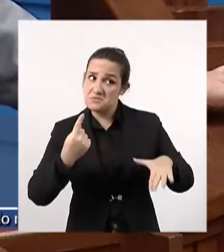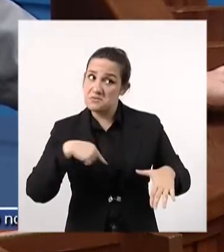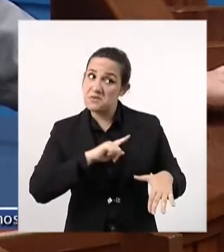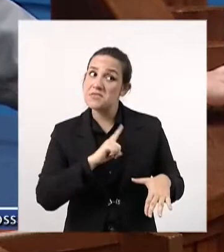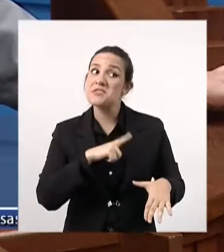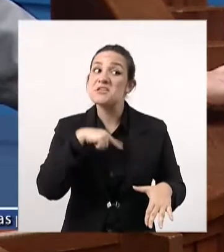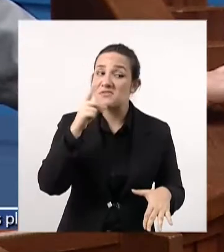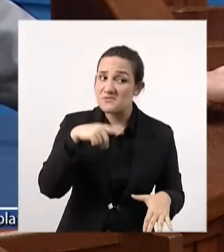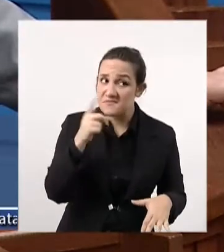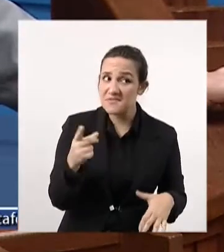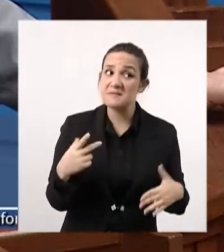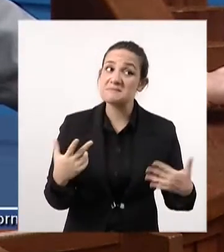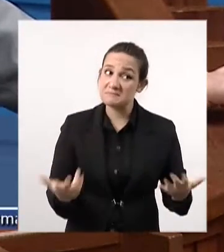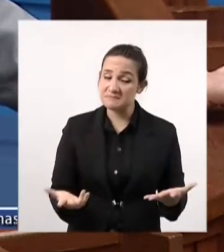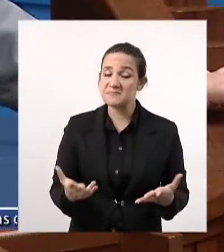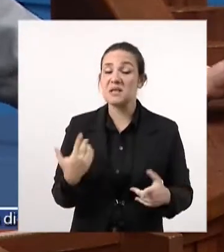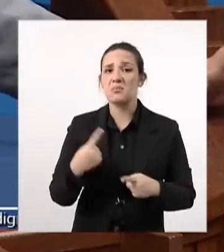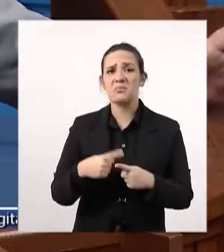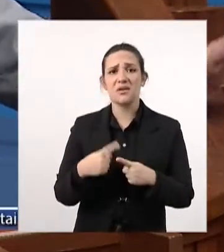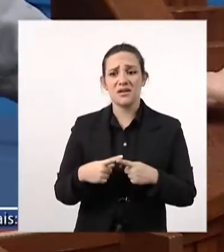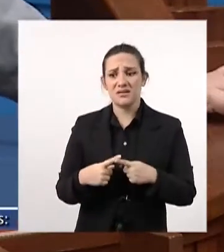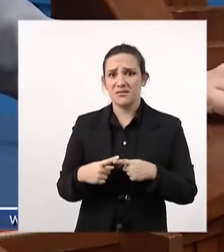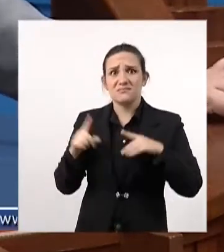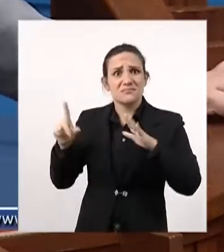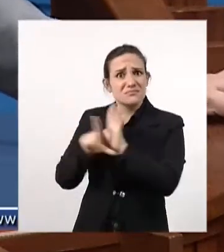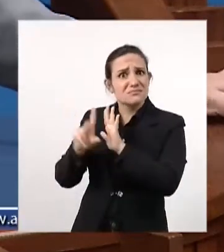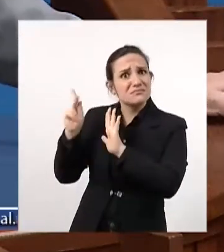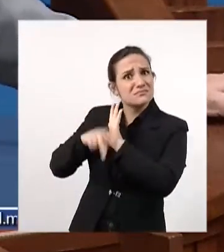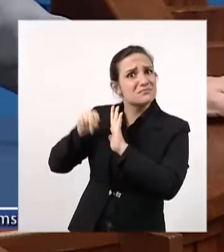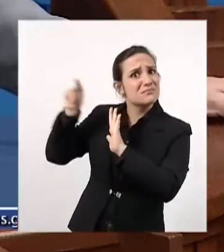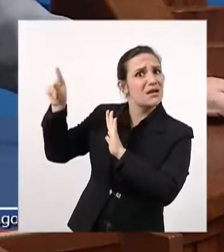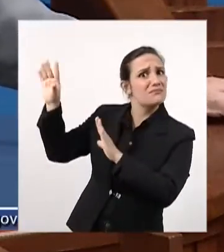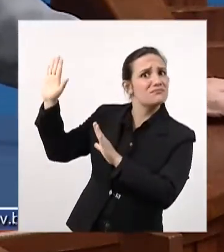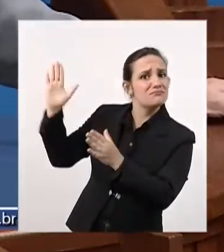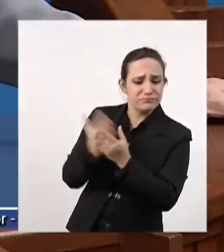com relação aos próprios projetos que são